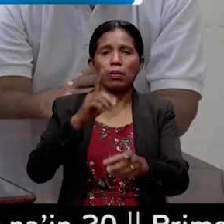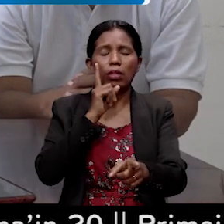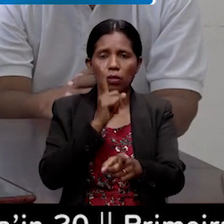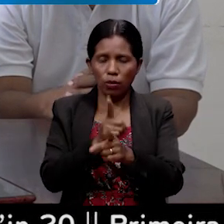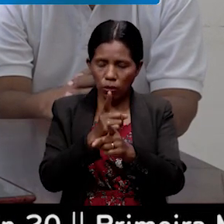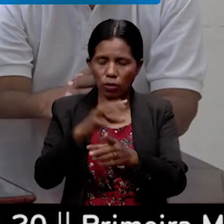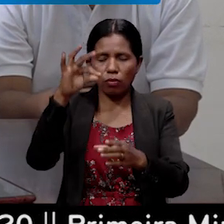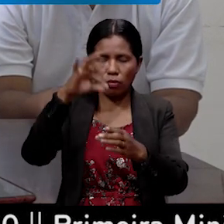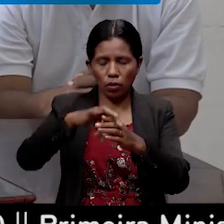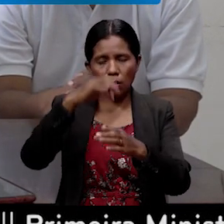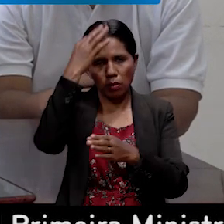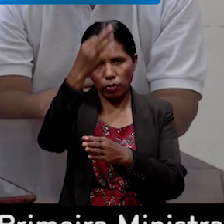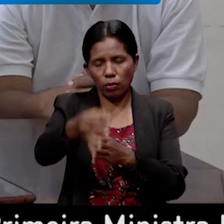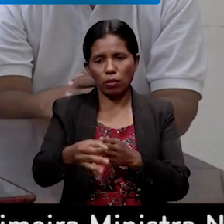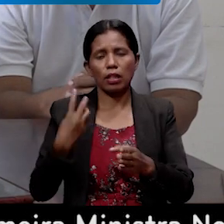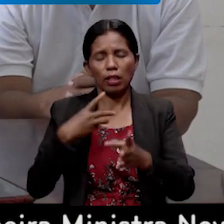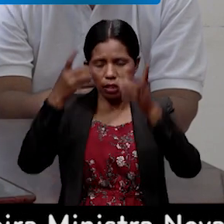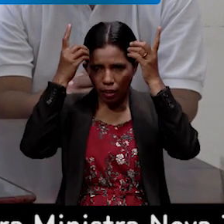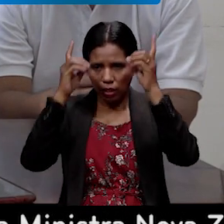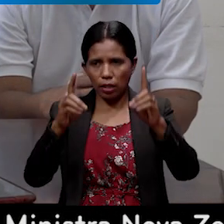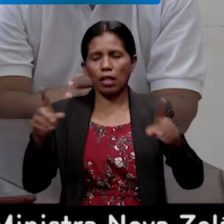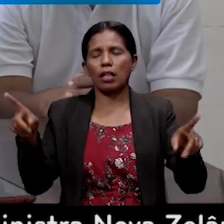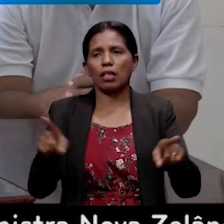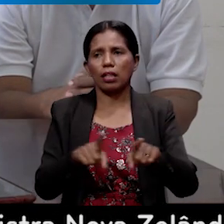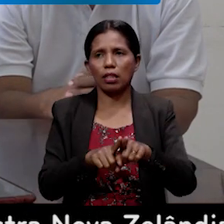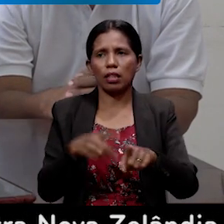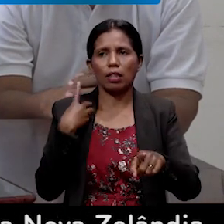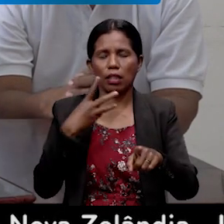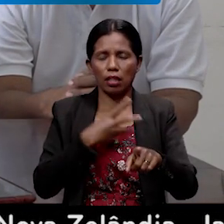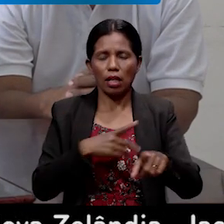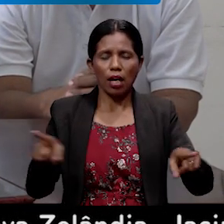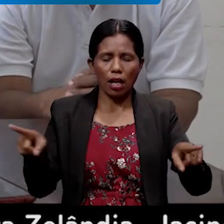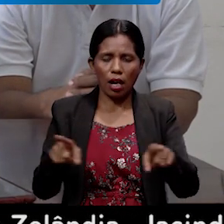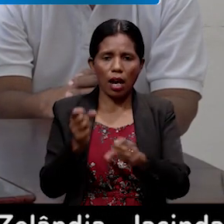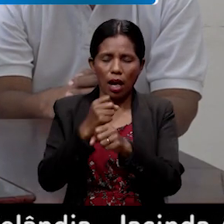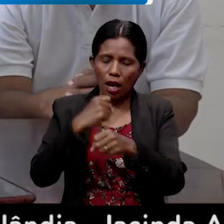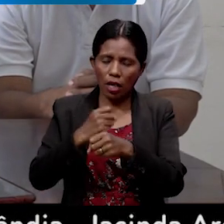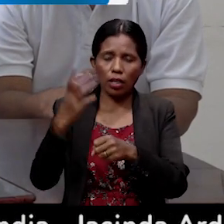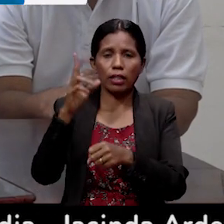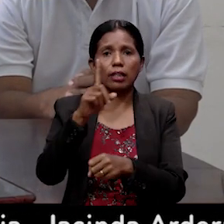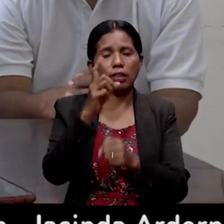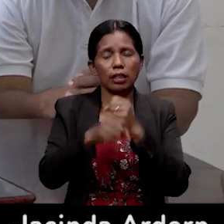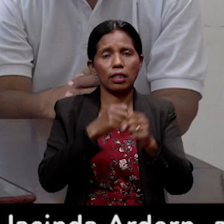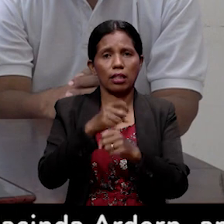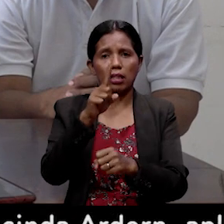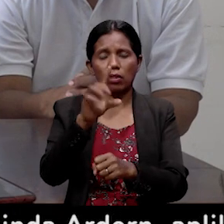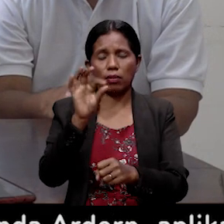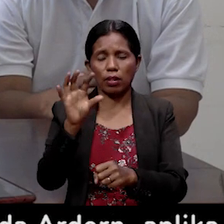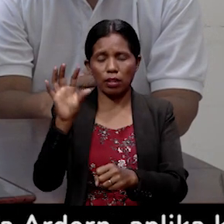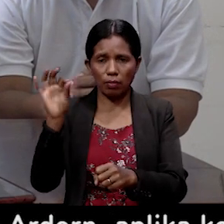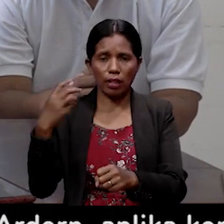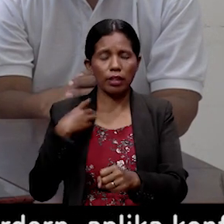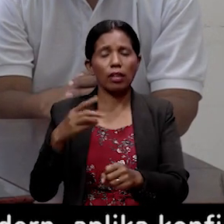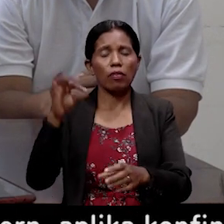bema kita tenga ba oin para termina tan hanesan mus ita hakuti han 99 ita vota ba independencia ita nerai den beke